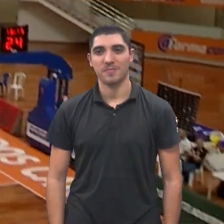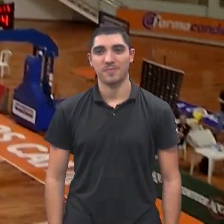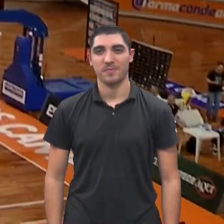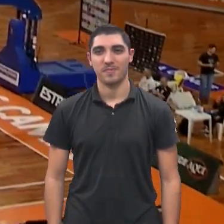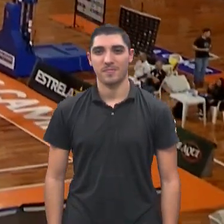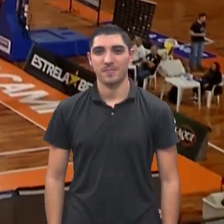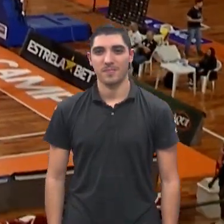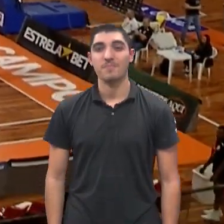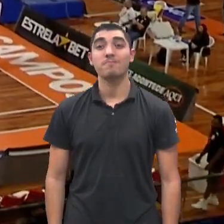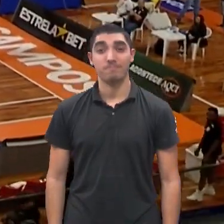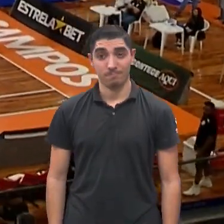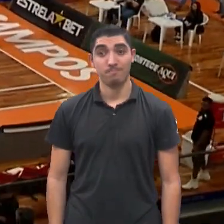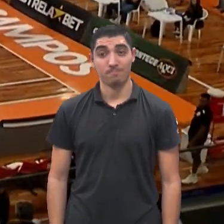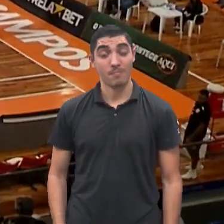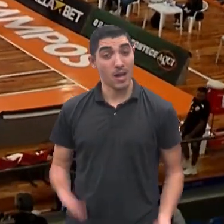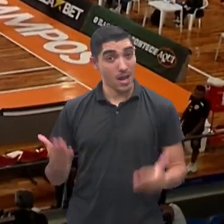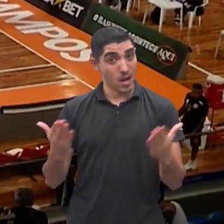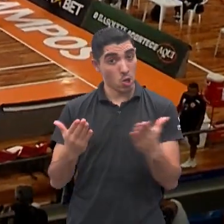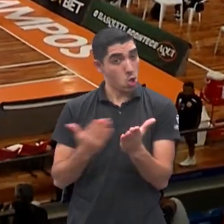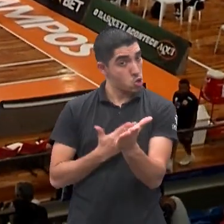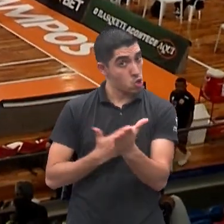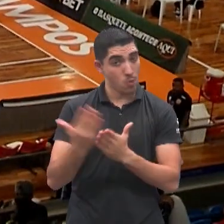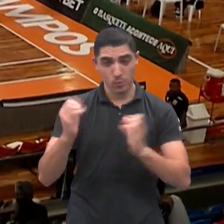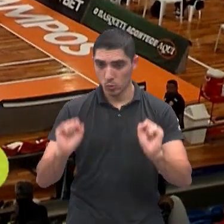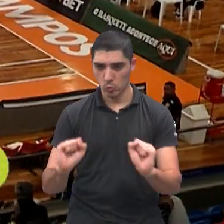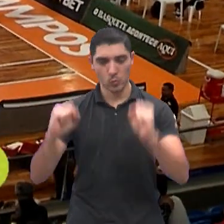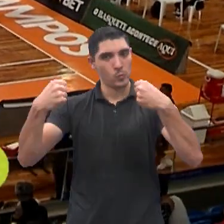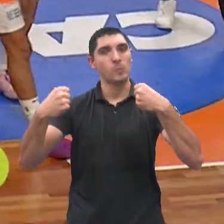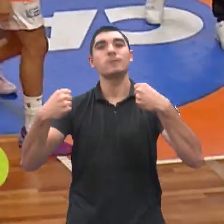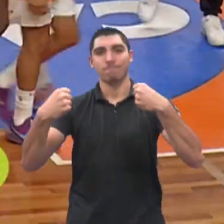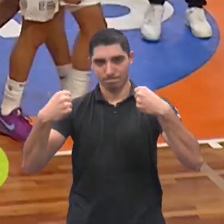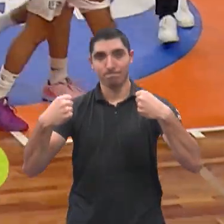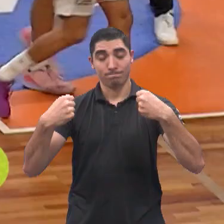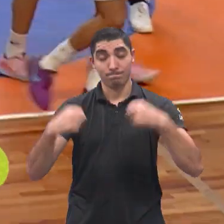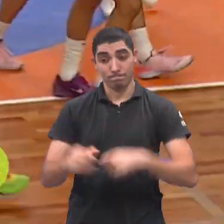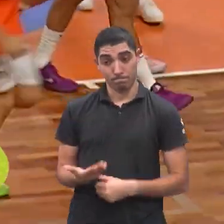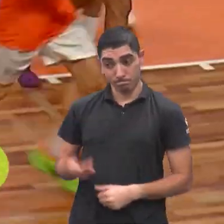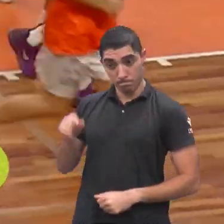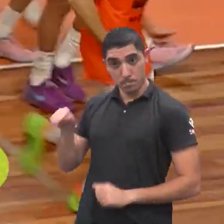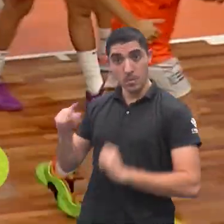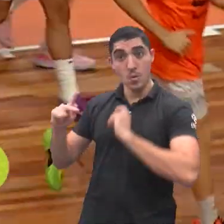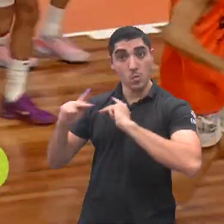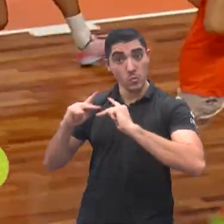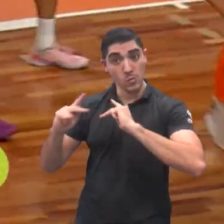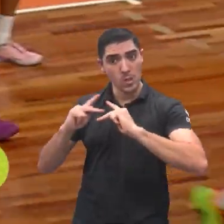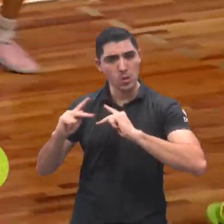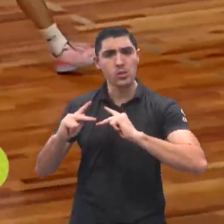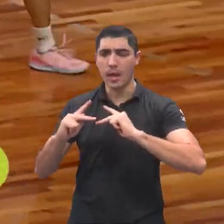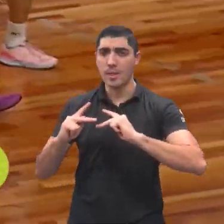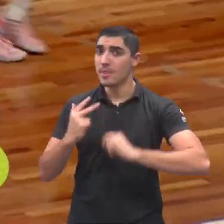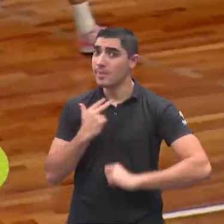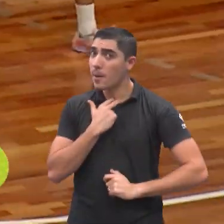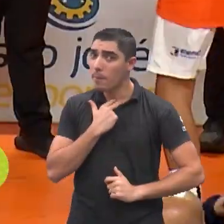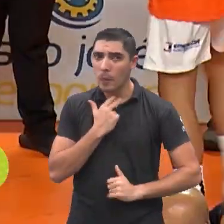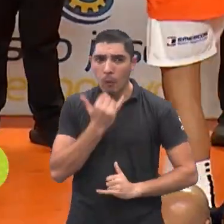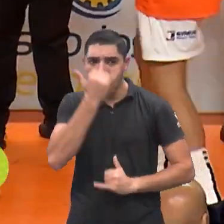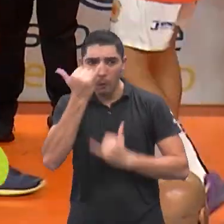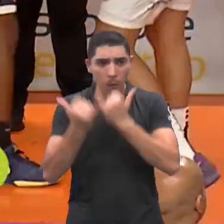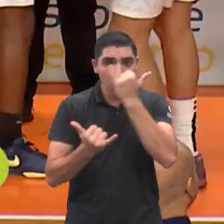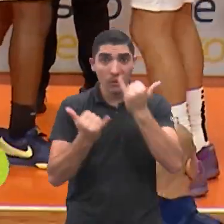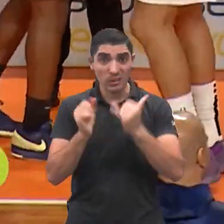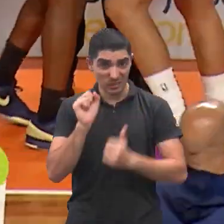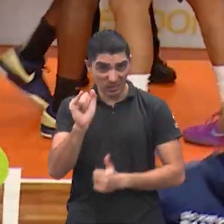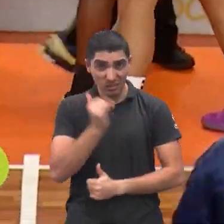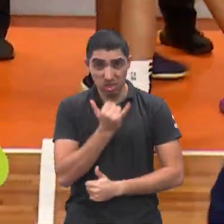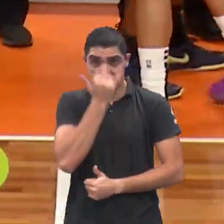Um novo campeonato começou para o São José Basquetebol e agora qualquer erro pode ser fatal. São